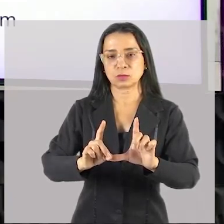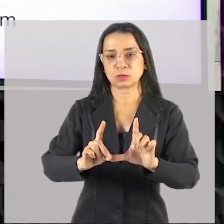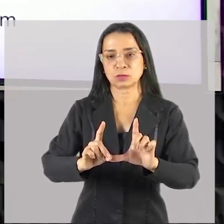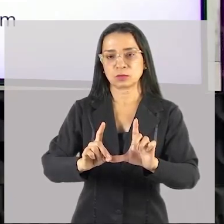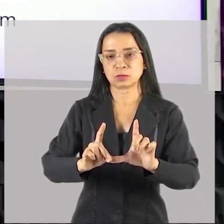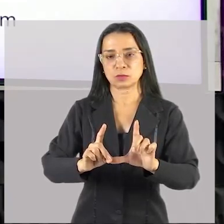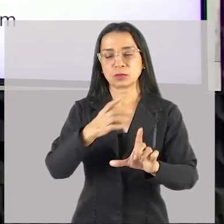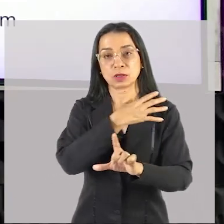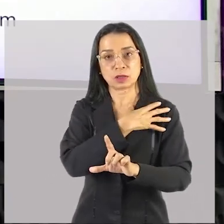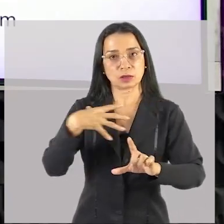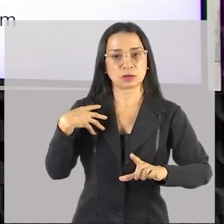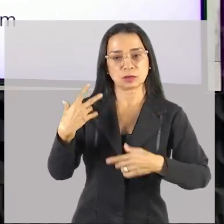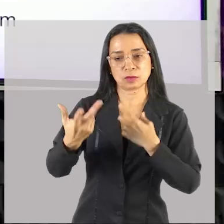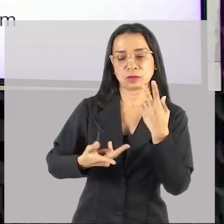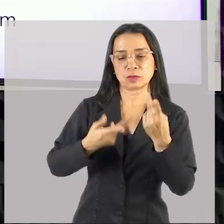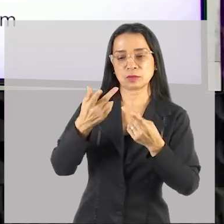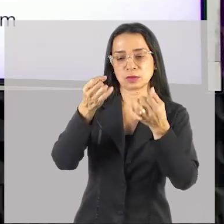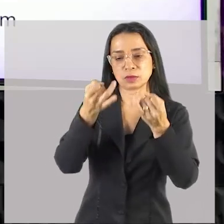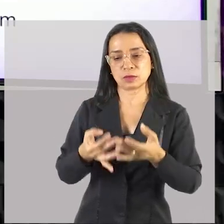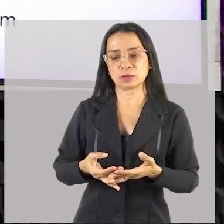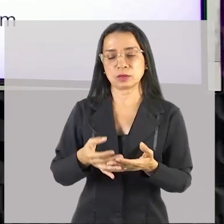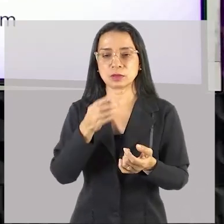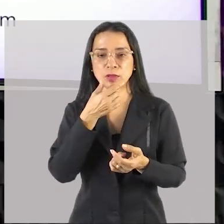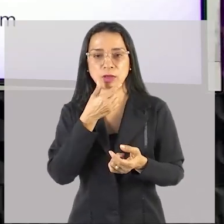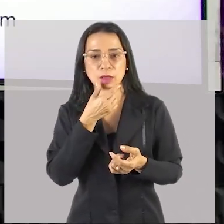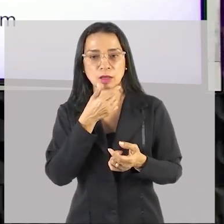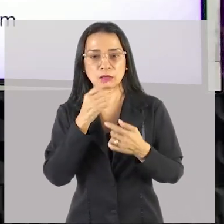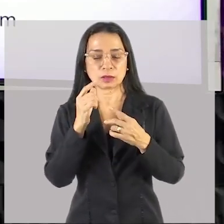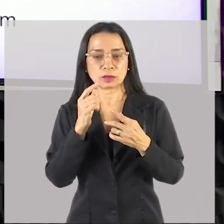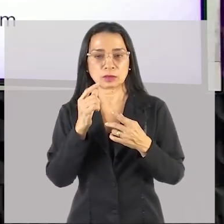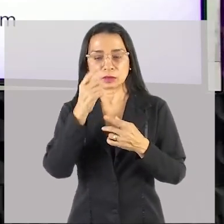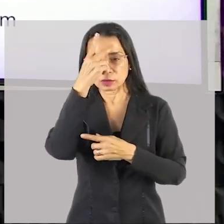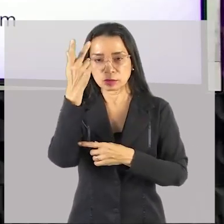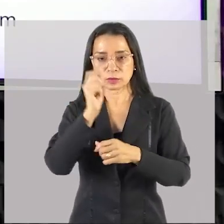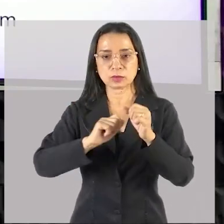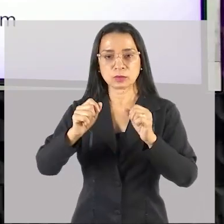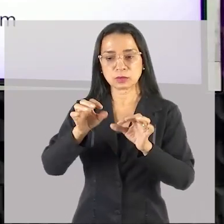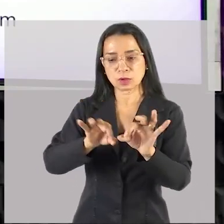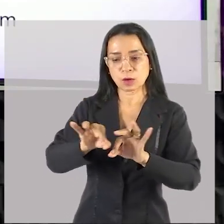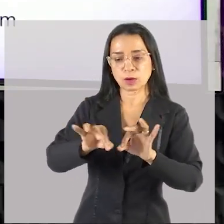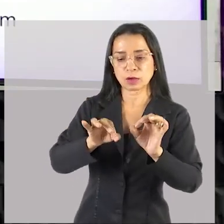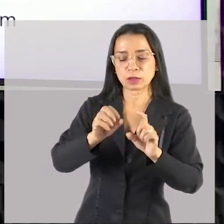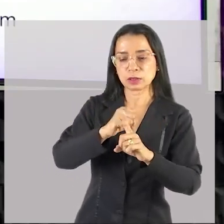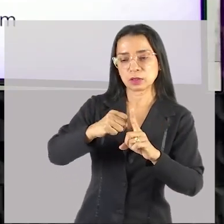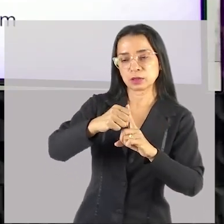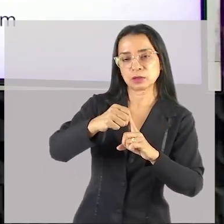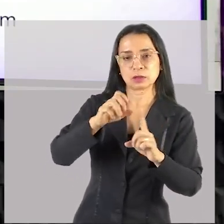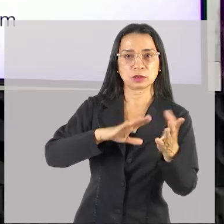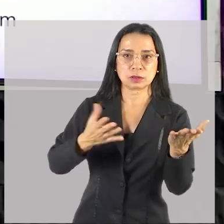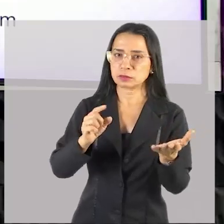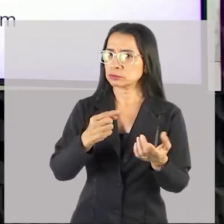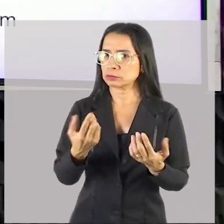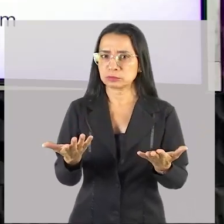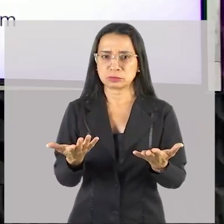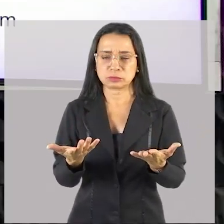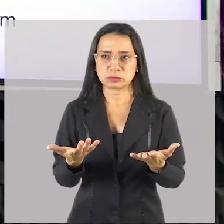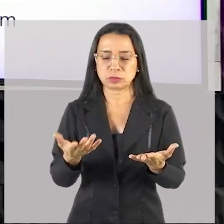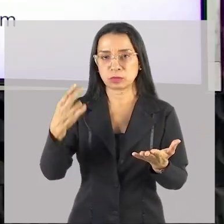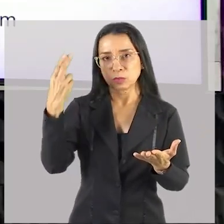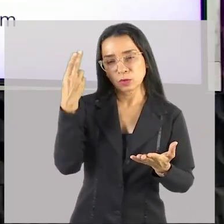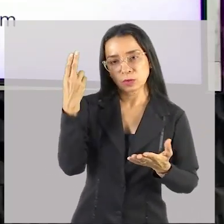característica dos pensadores conhecidos como sofistas, né? Eles vão buscar desenvolver essa retórica e linguagem. Então, letra B a